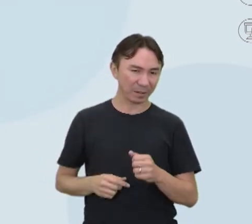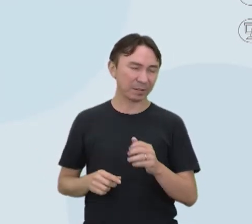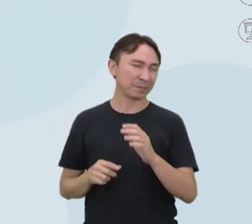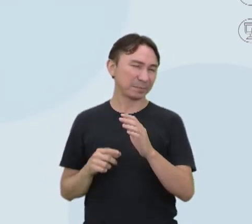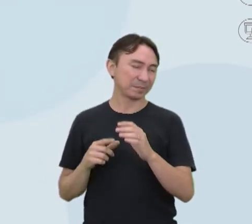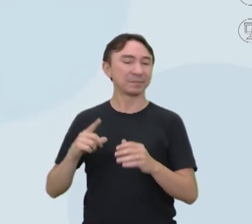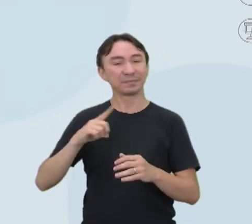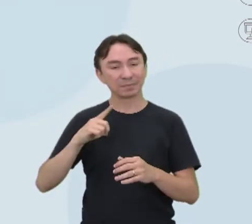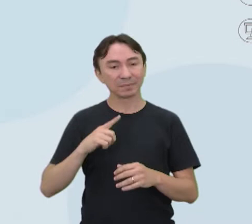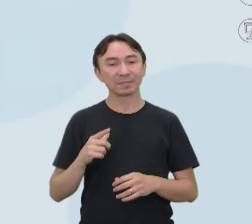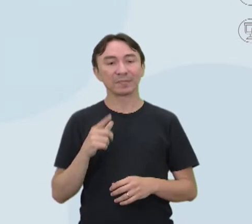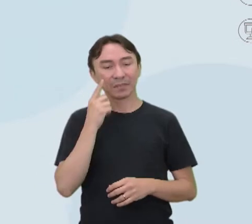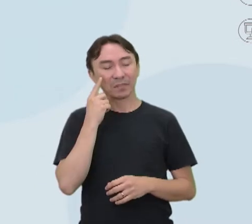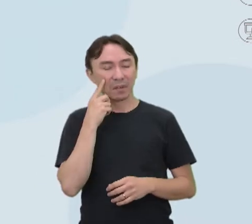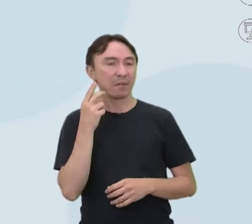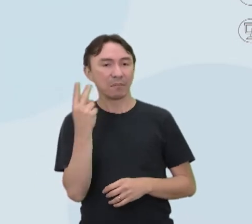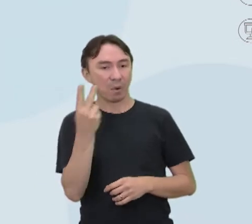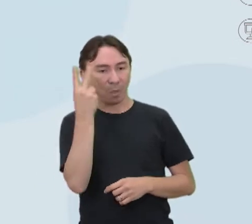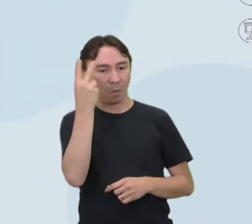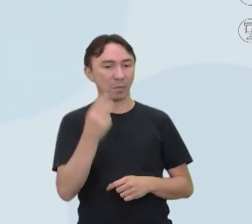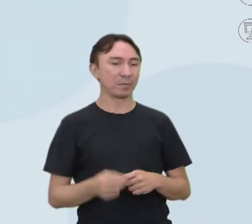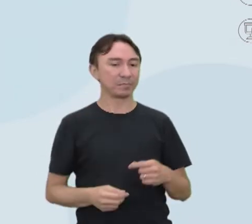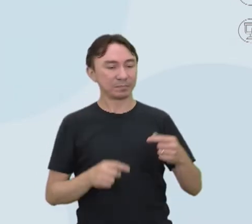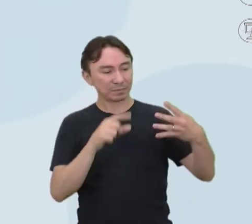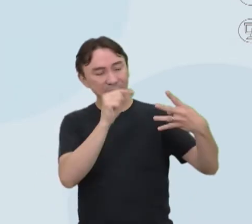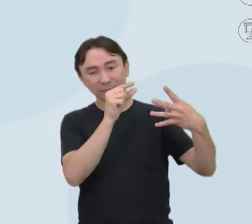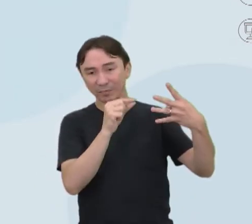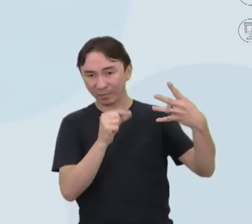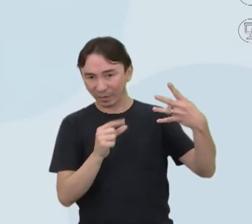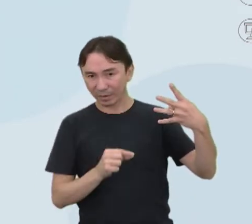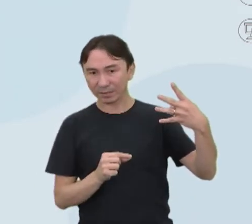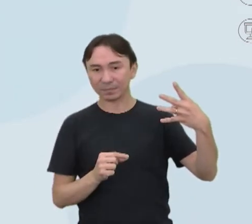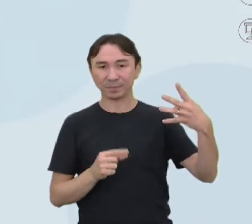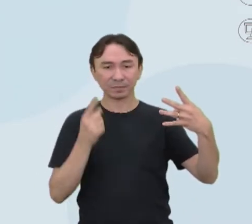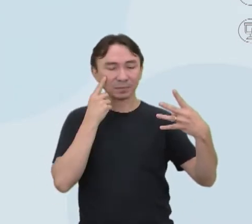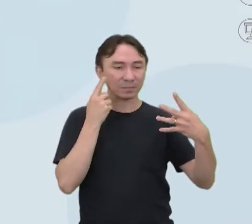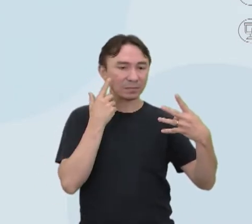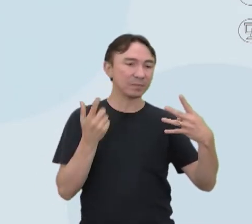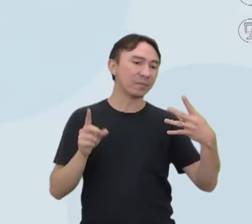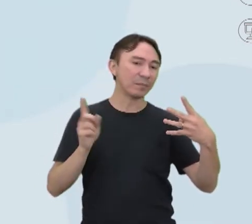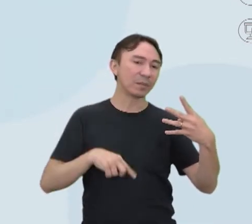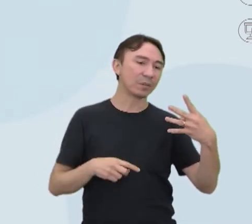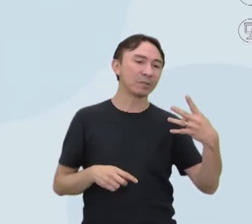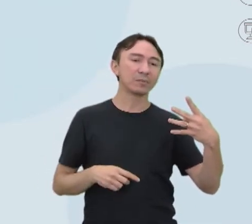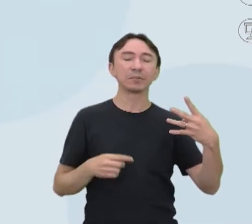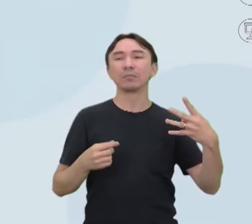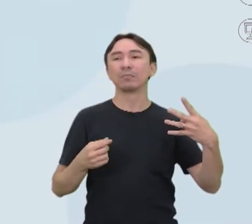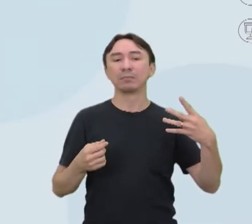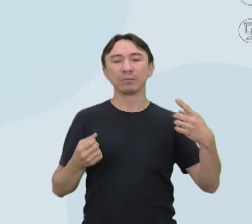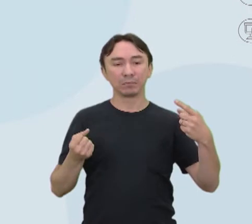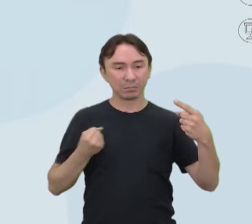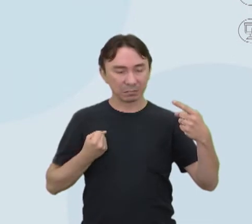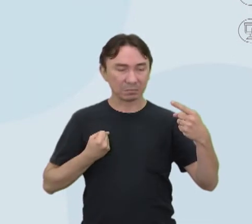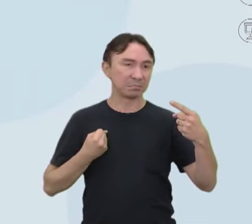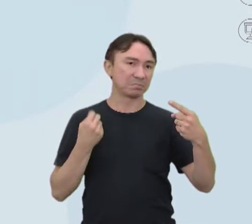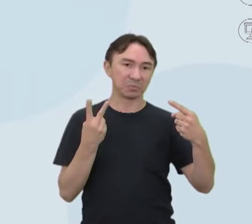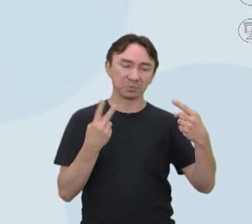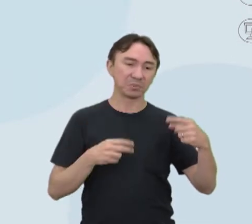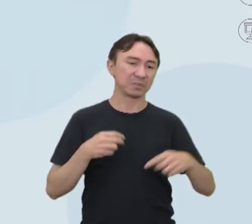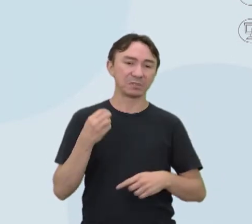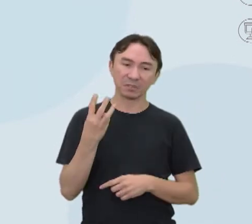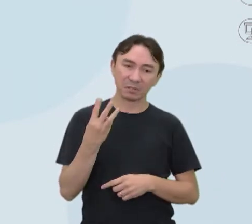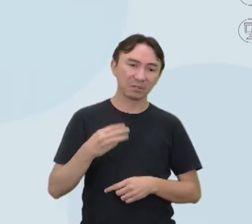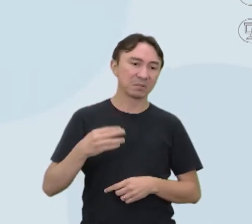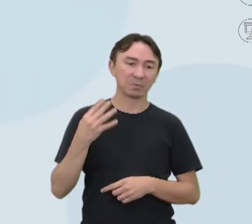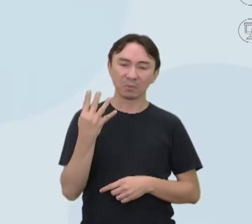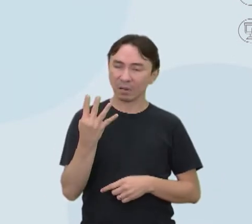Então, né, aí escolheu a múltipla escolha, né? Perdão, olha lá. E aí ele vai colocar abaixo os valores. Aí, quais valores você colocou aí, Osmar? Ah, eu coloquei 2 pessoas, 3 pessoas, 4